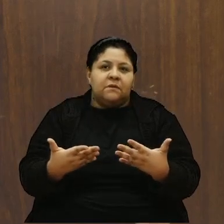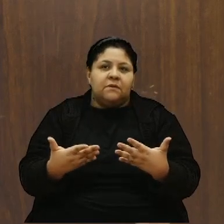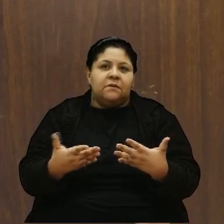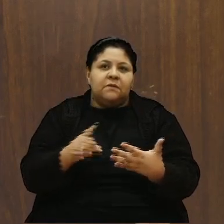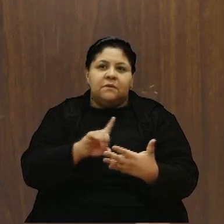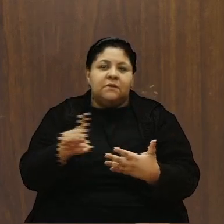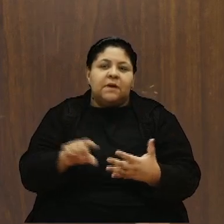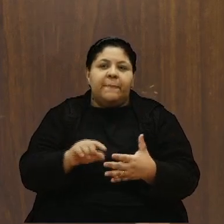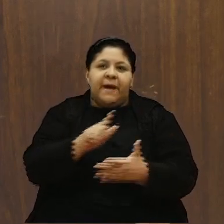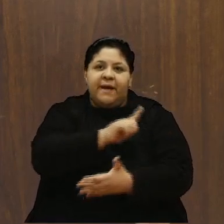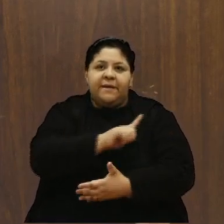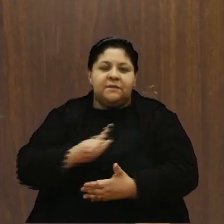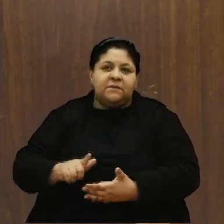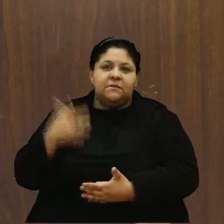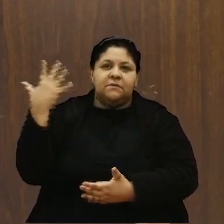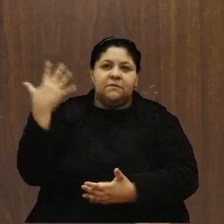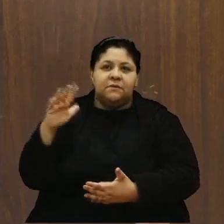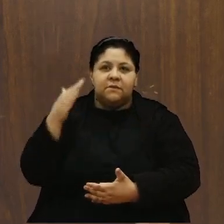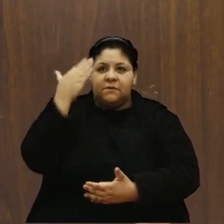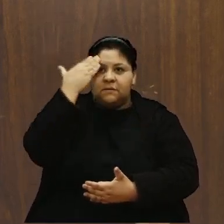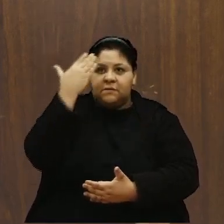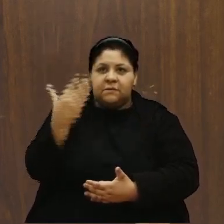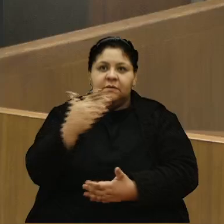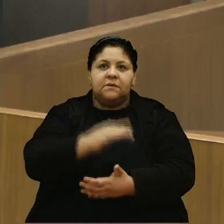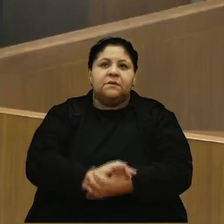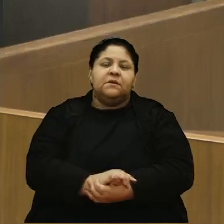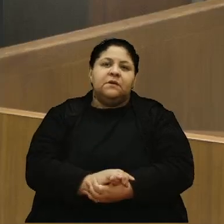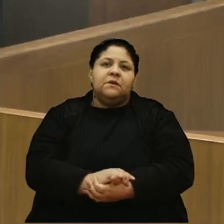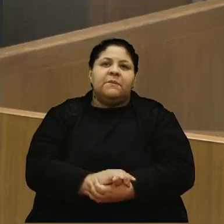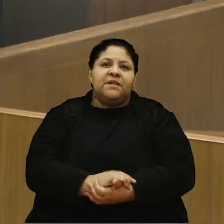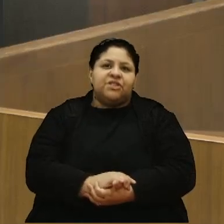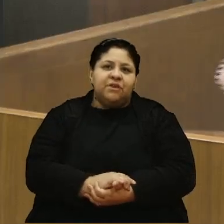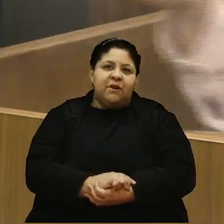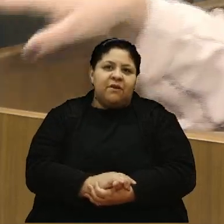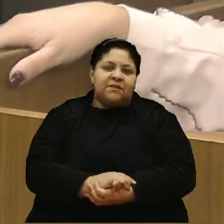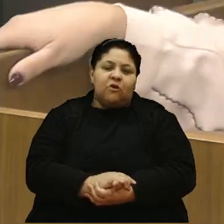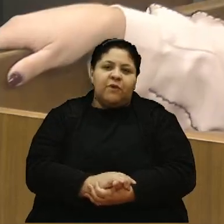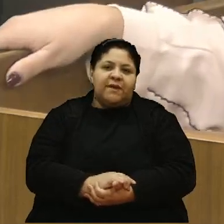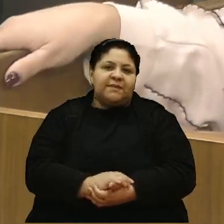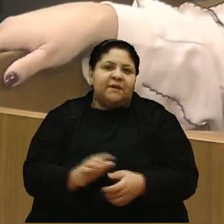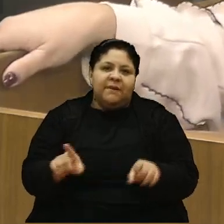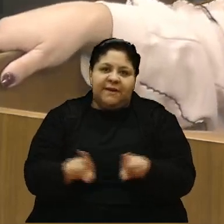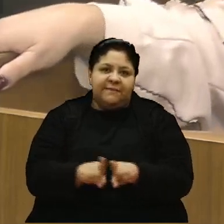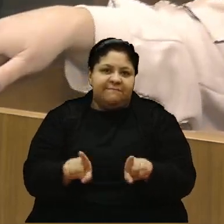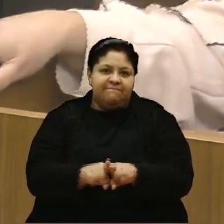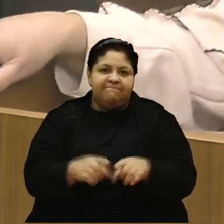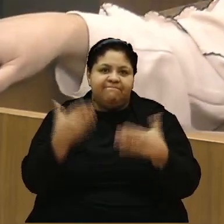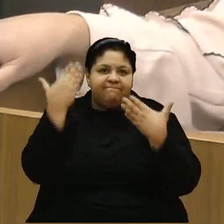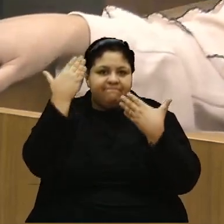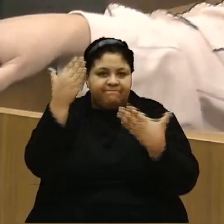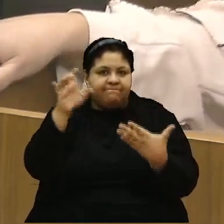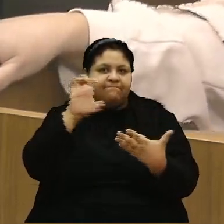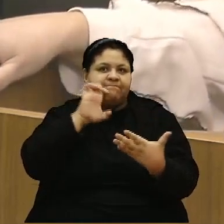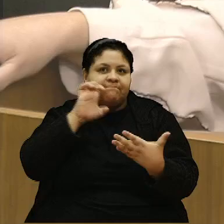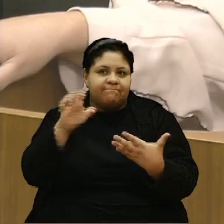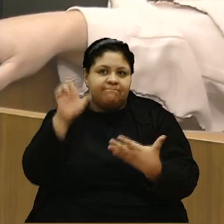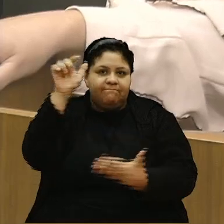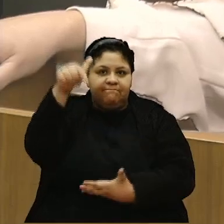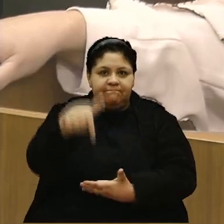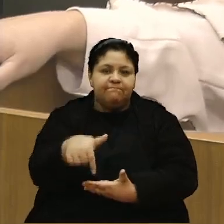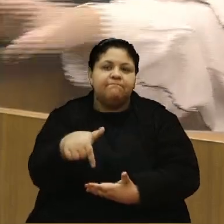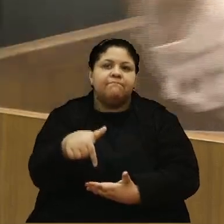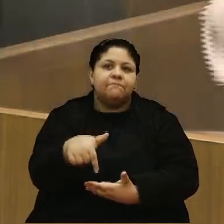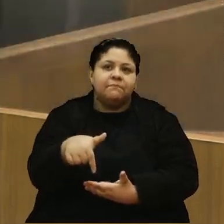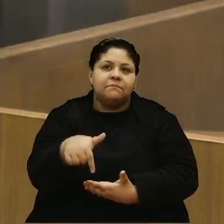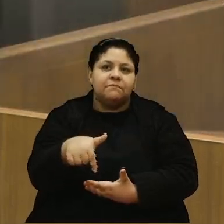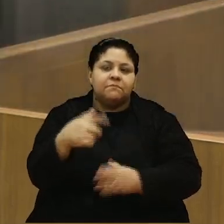para o governo. Então, parabéns e muito obrigado, vereadora Daiane. Obrigada, vereadora Estela. Isso eu até comentei aqui